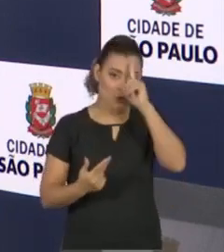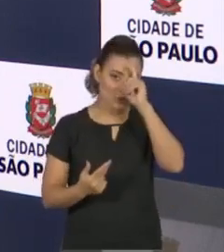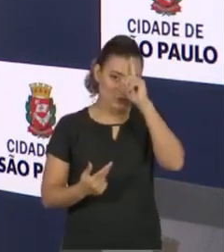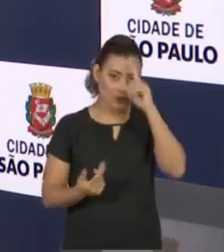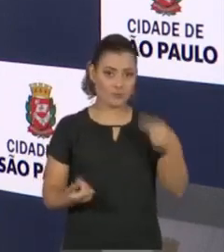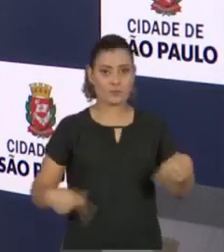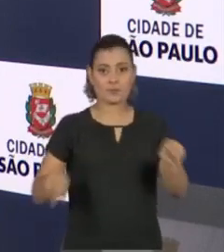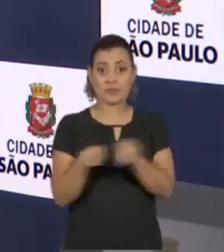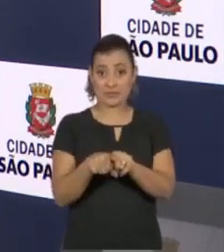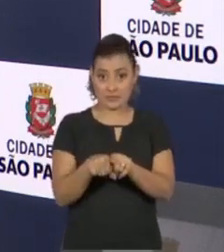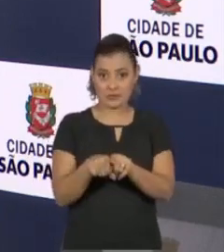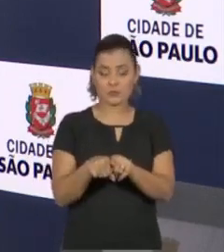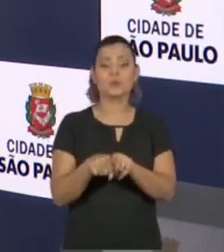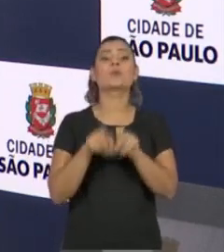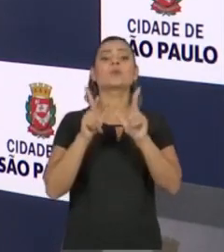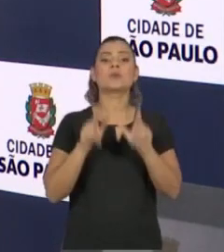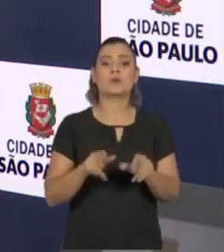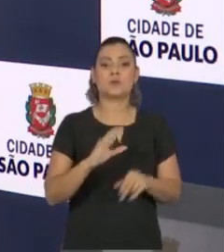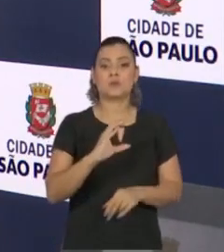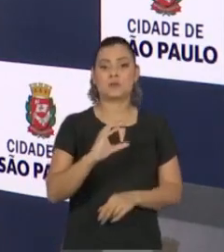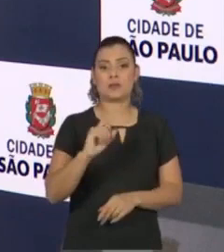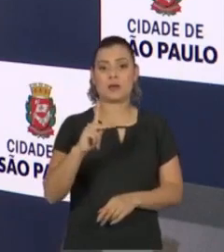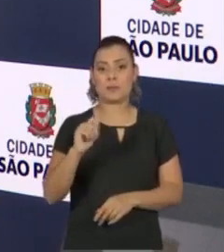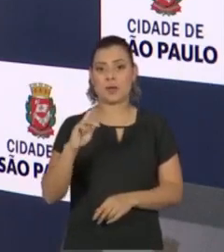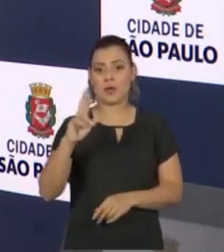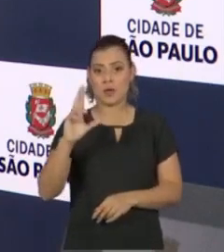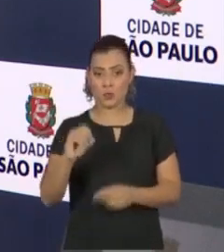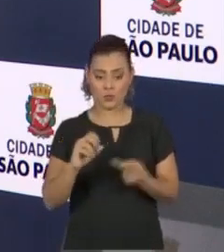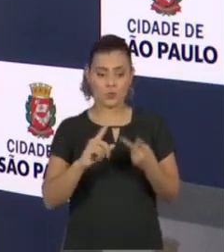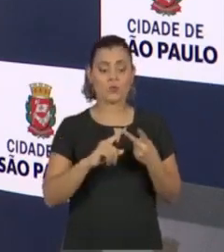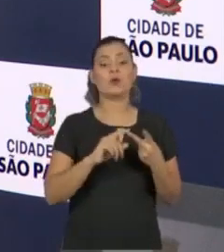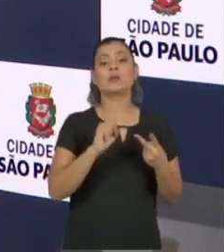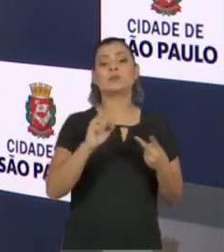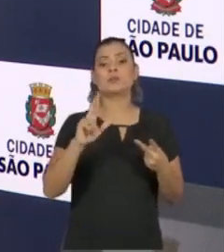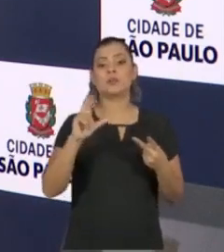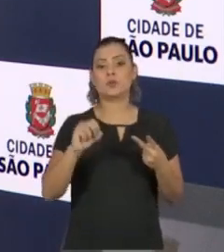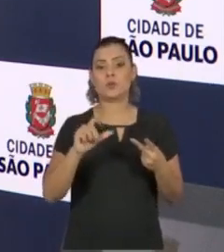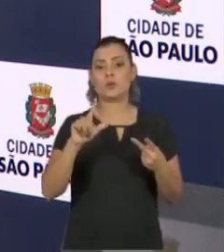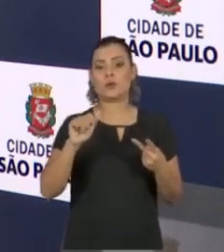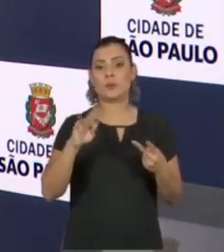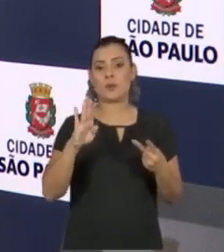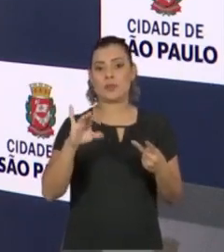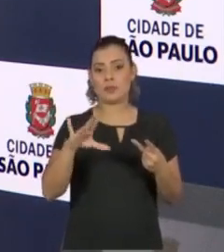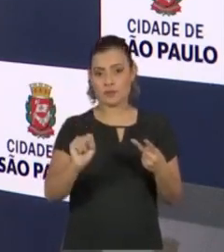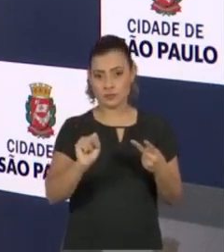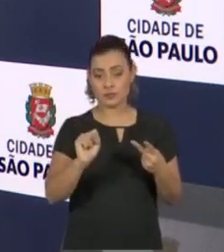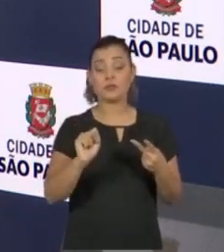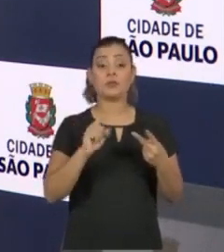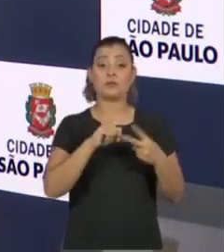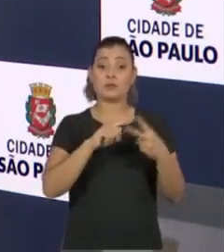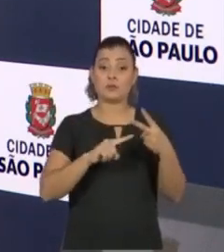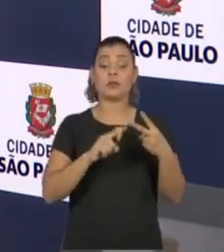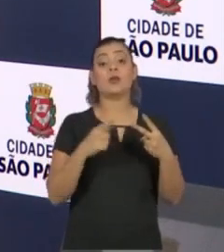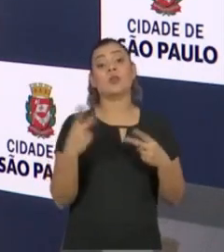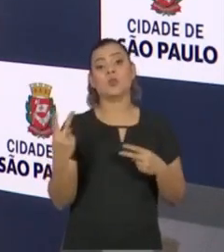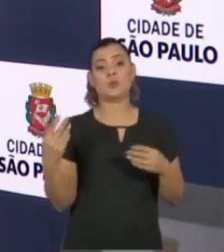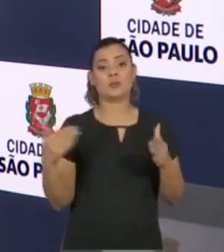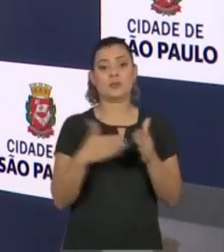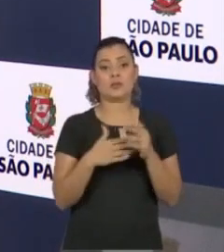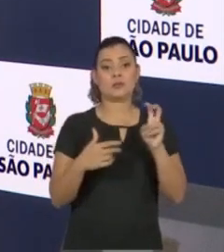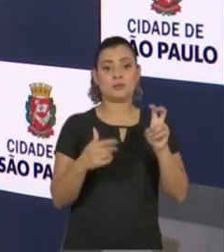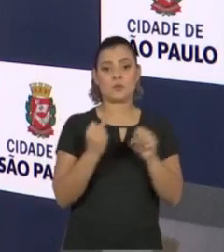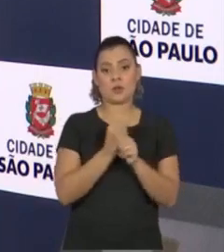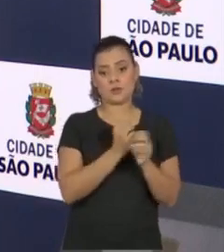Prefeitura de São Paulo, como a C. Camargo e Sírio-Libanês. O programa pode durar de 2 a 5 anos. Essa etapa